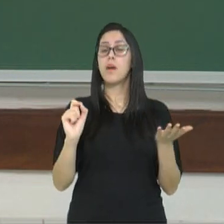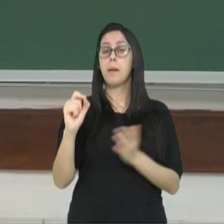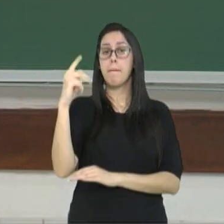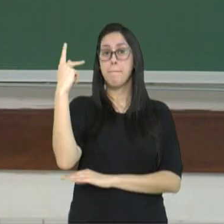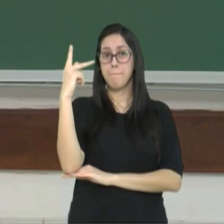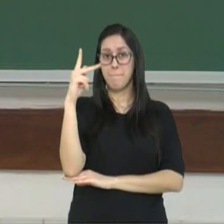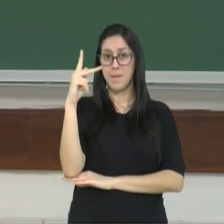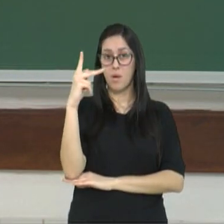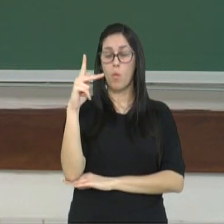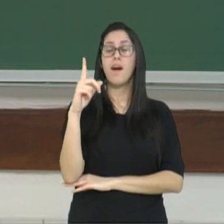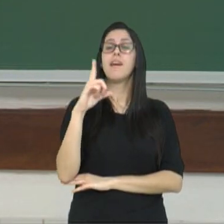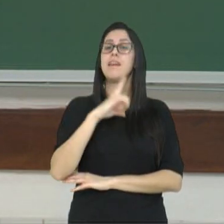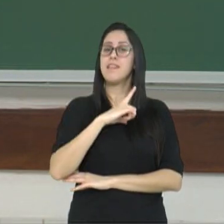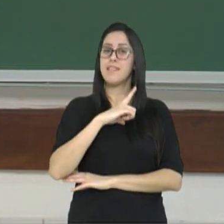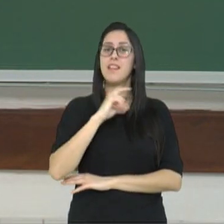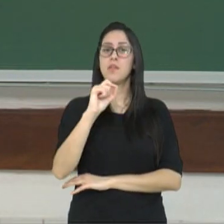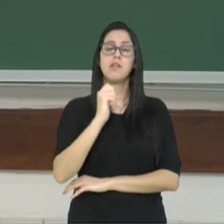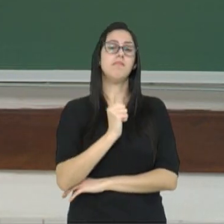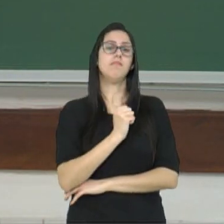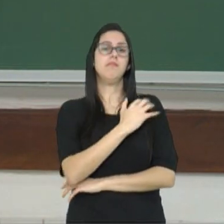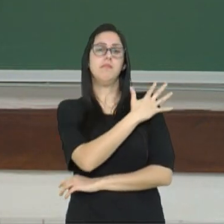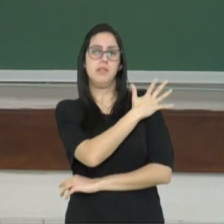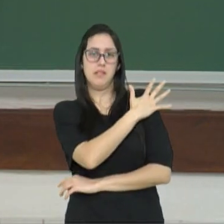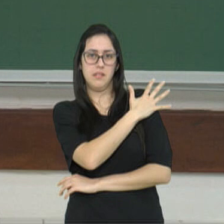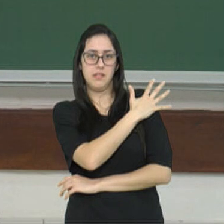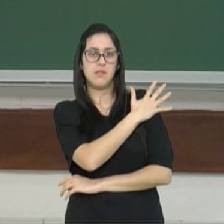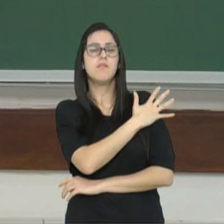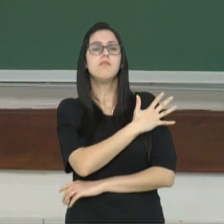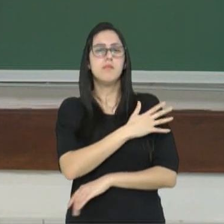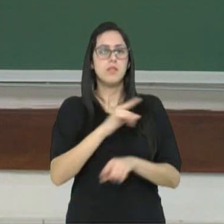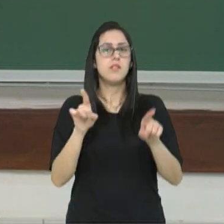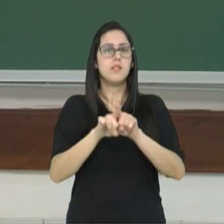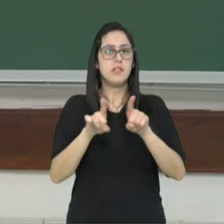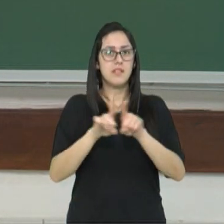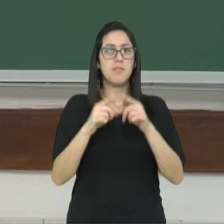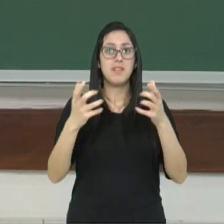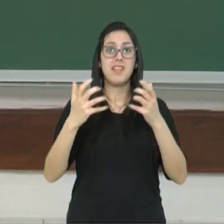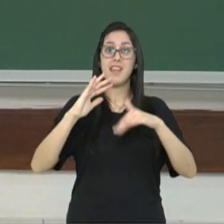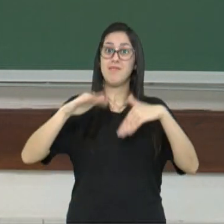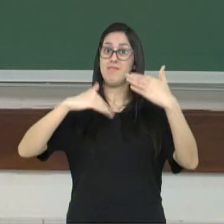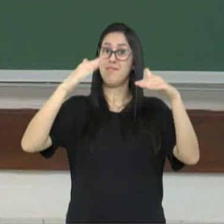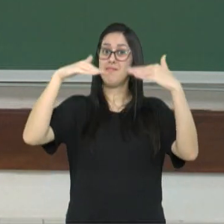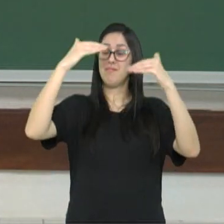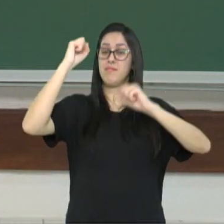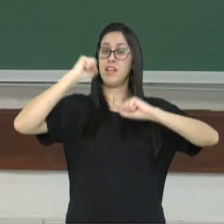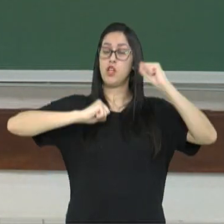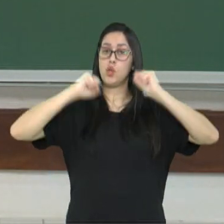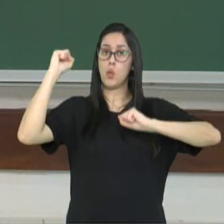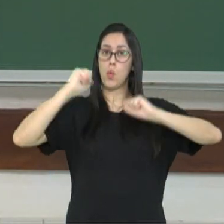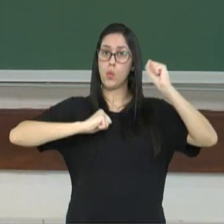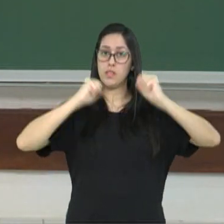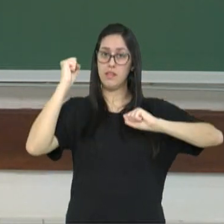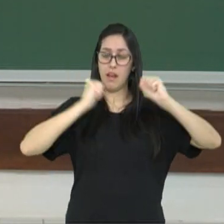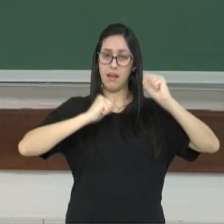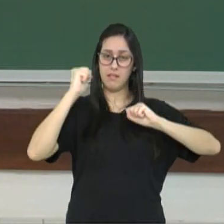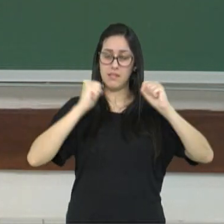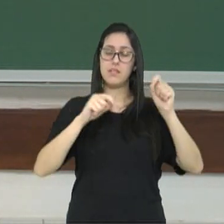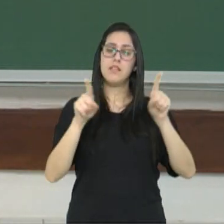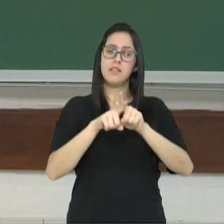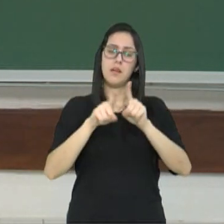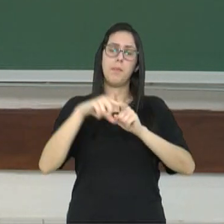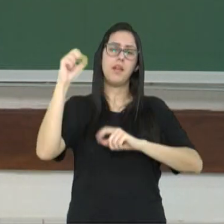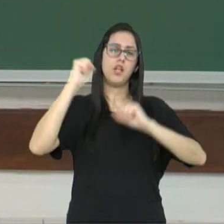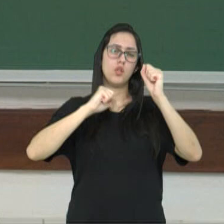vai passar por um processo de militarização e até de desenvolvimento de uma certa parte da sua indústria, principalmente a indústria de